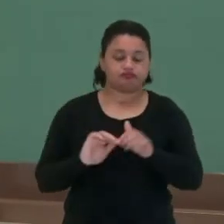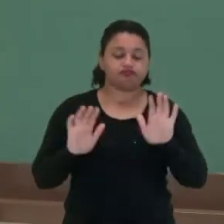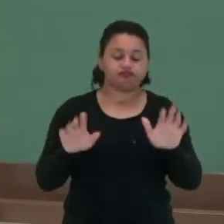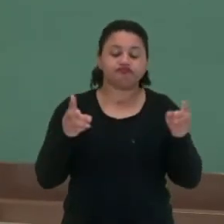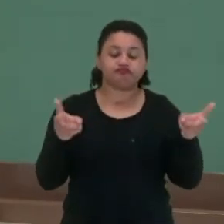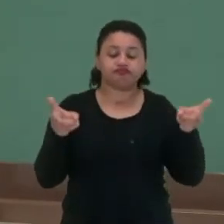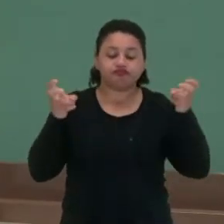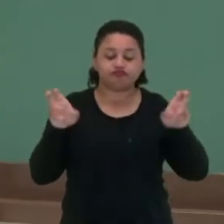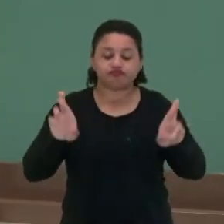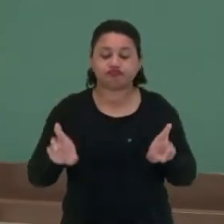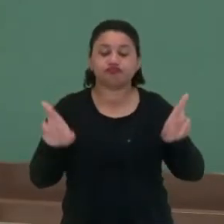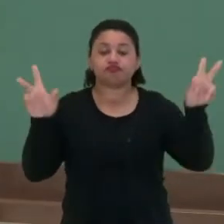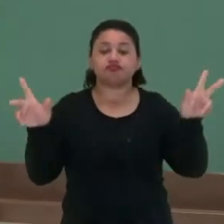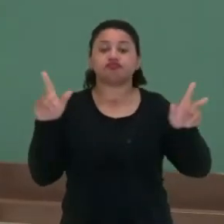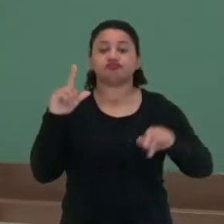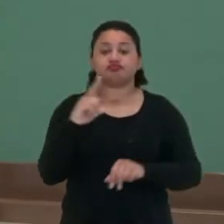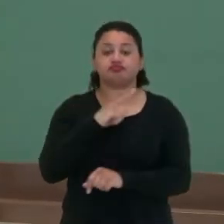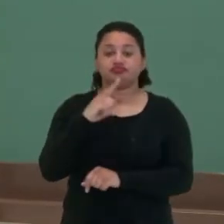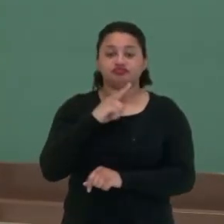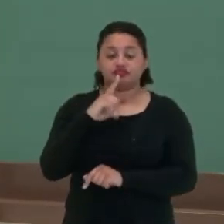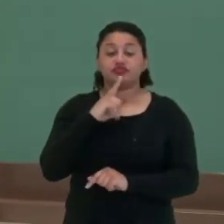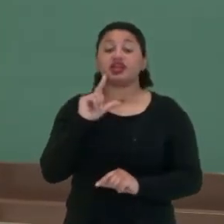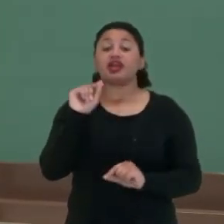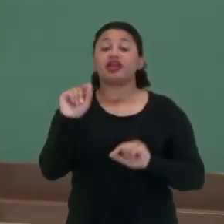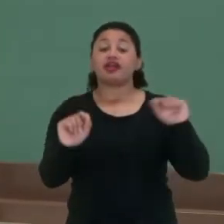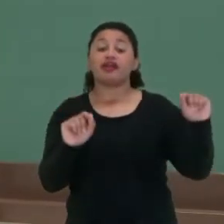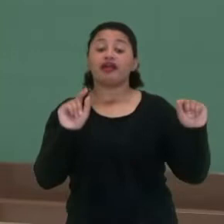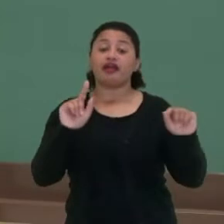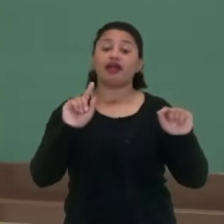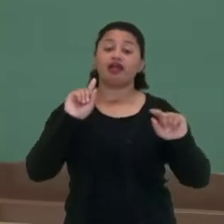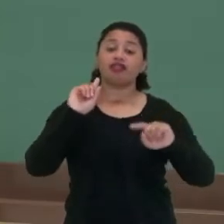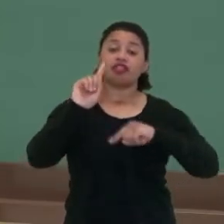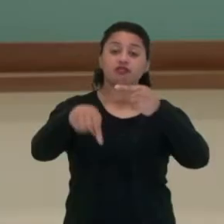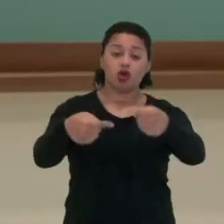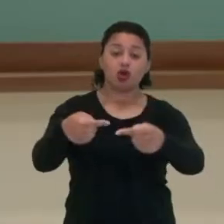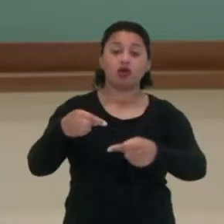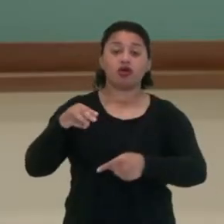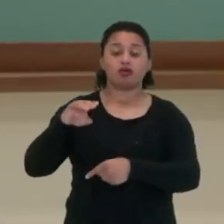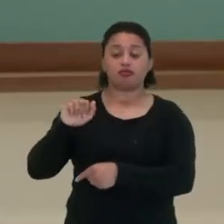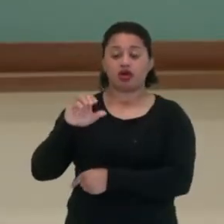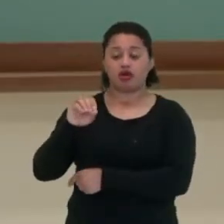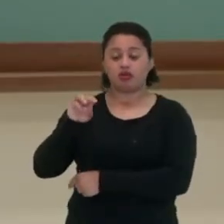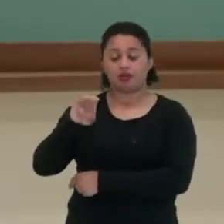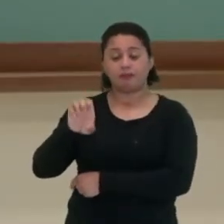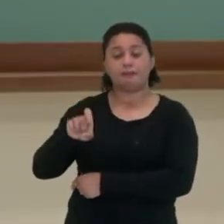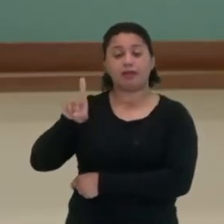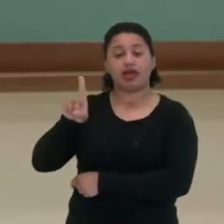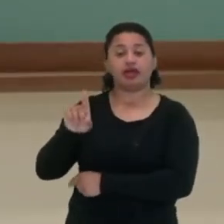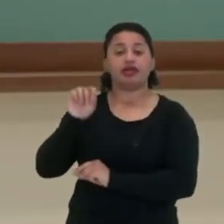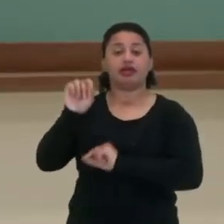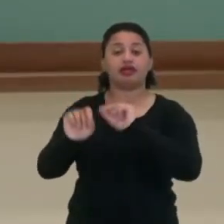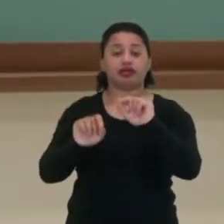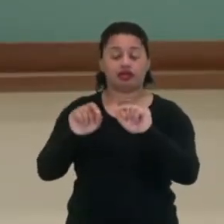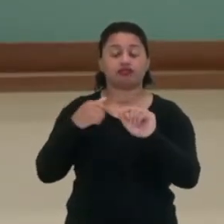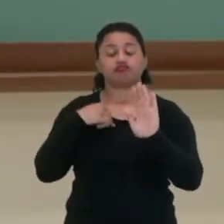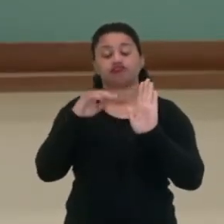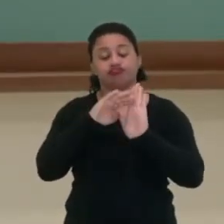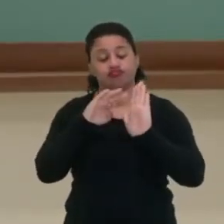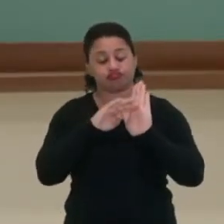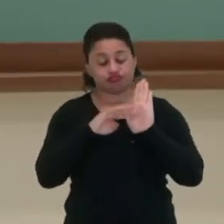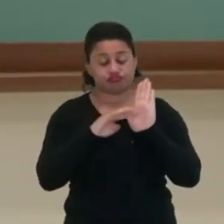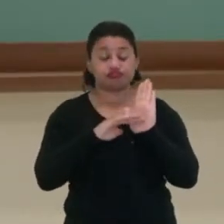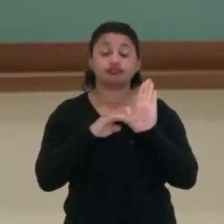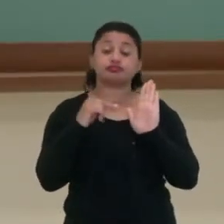essa divergência entre quem seria o sucessor de Maomé. Dentro das escrituras do Alcorão, Maomé,